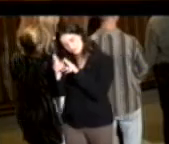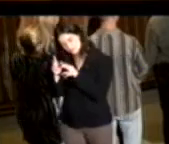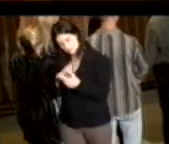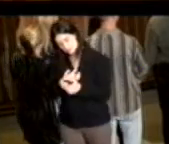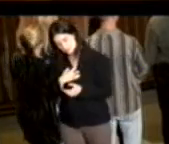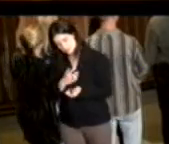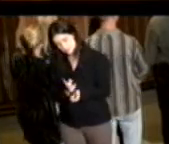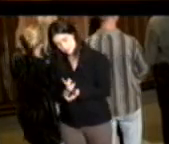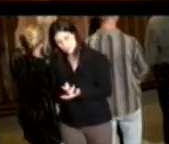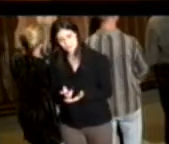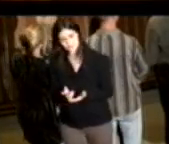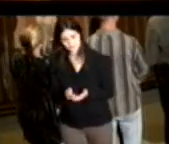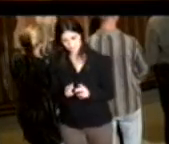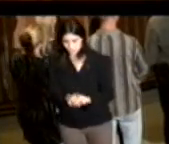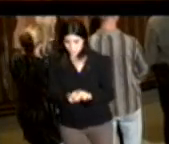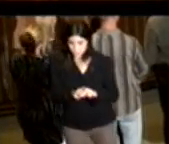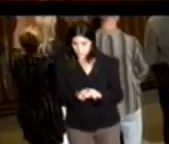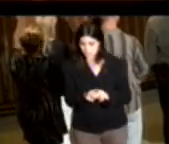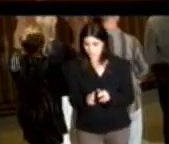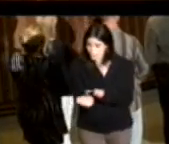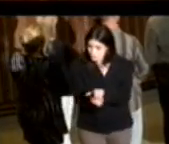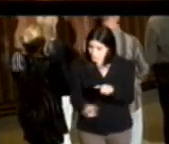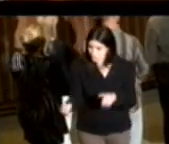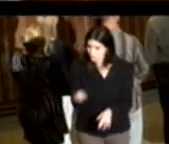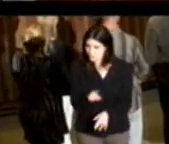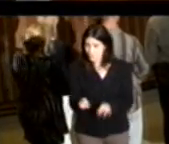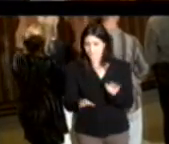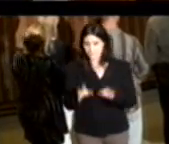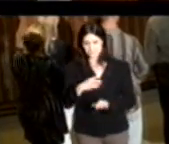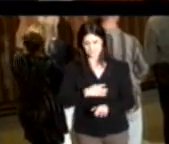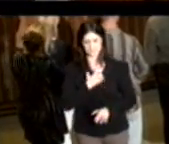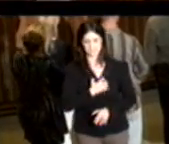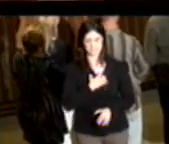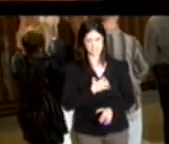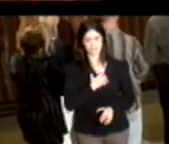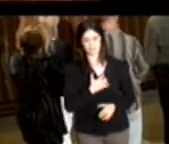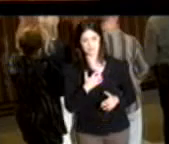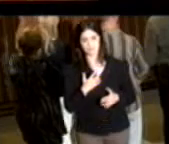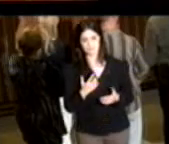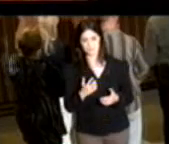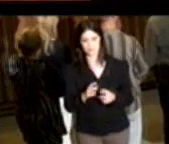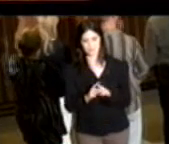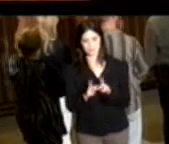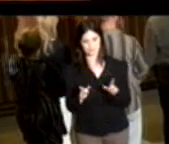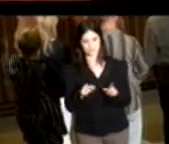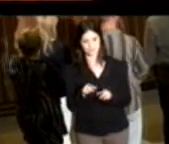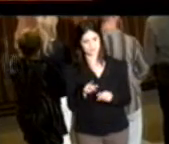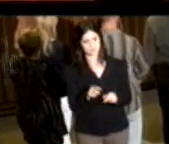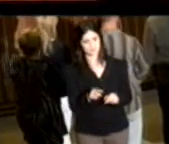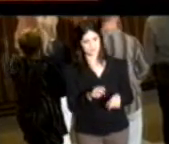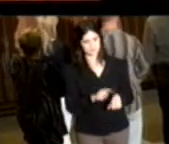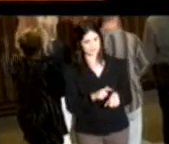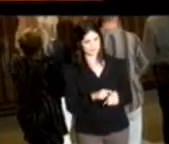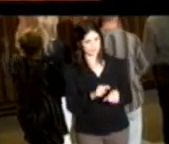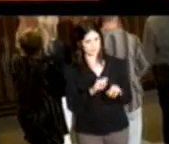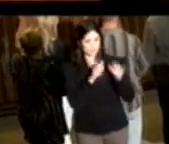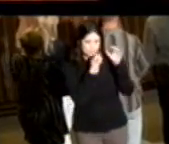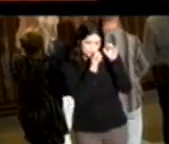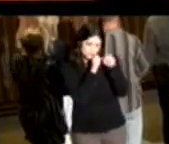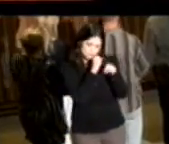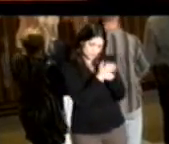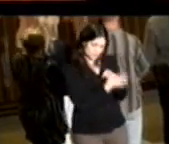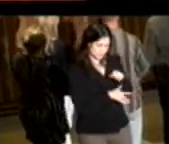não vai dormir do mesmo jeito. Você vai dobrar o joelho e vai dizer: não, Senhor, esse dia não vai passar sem o Senhor tratar de novo o